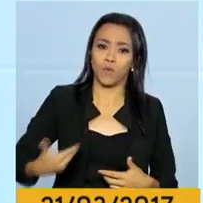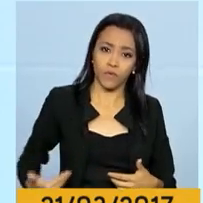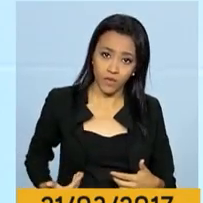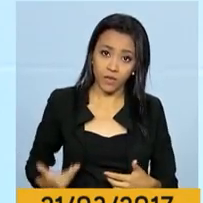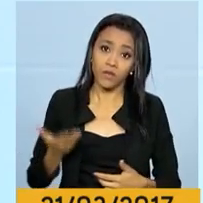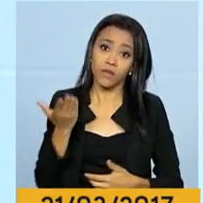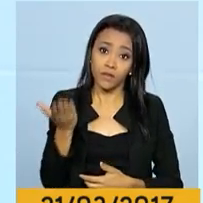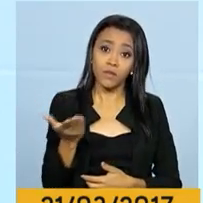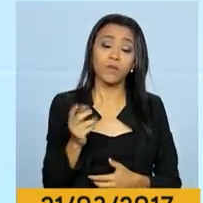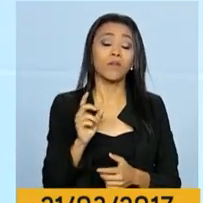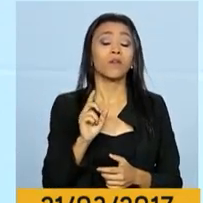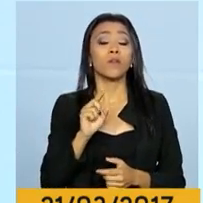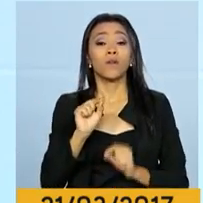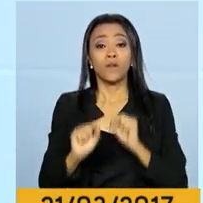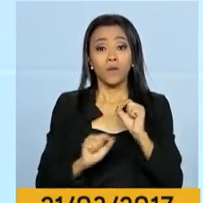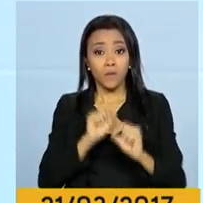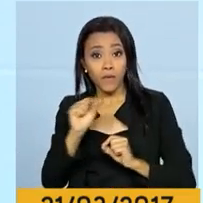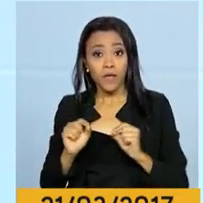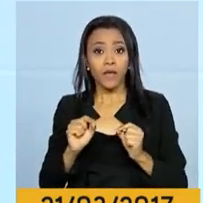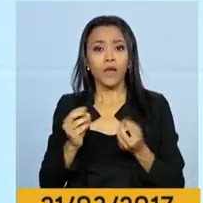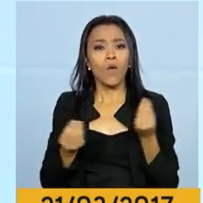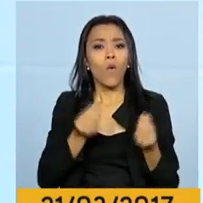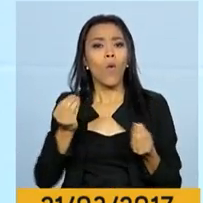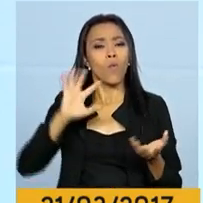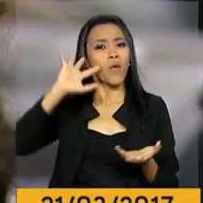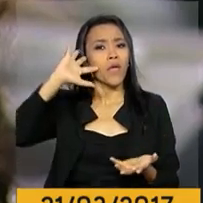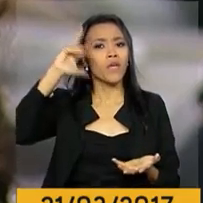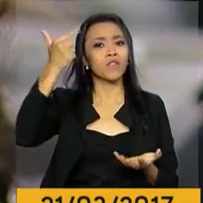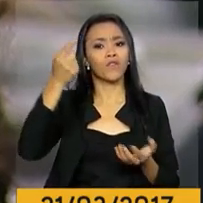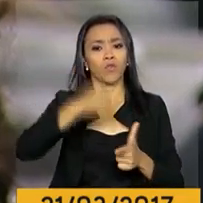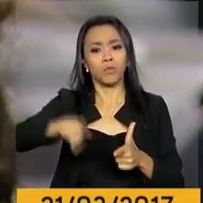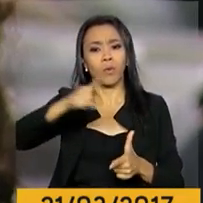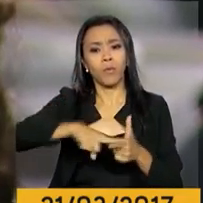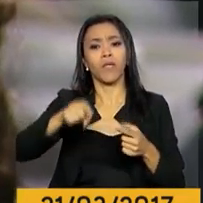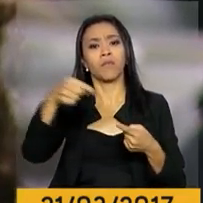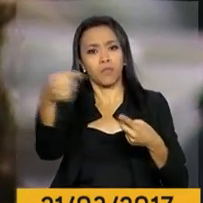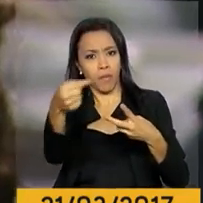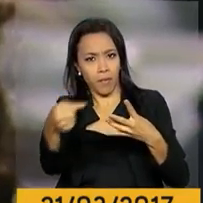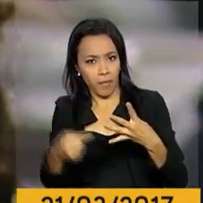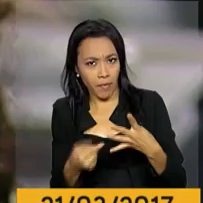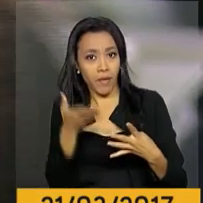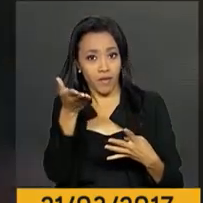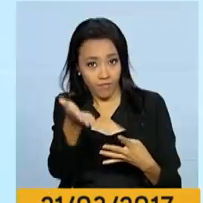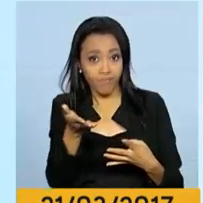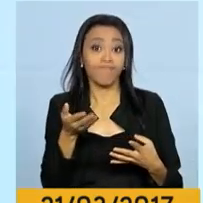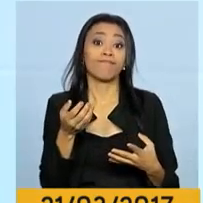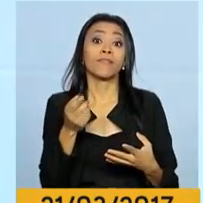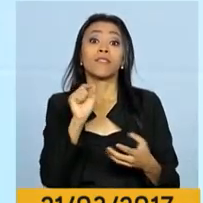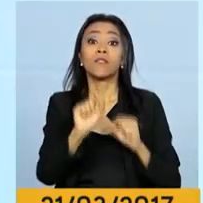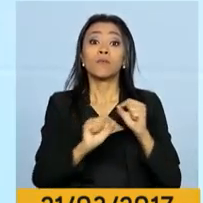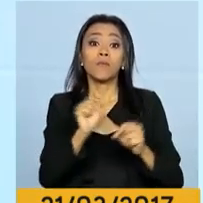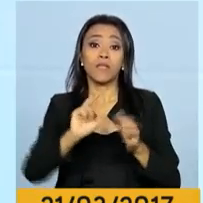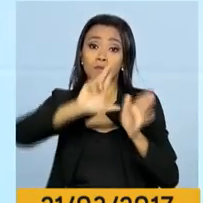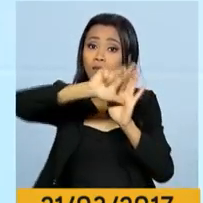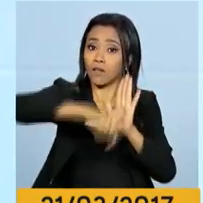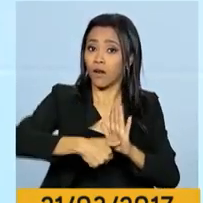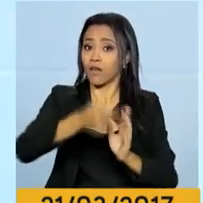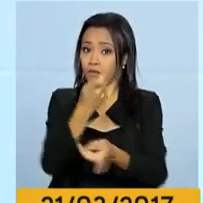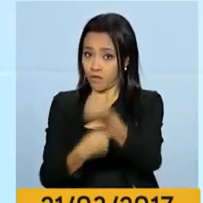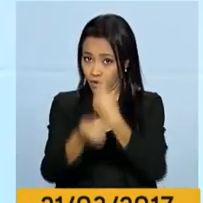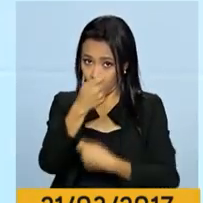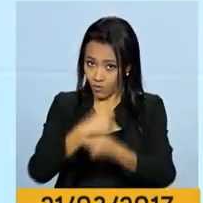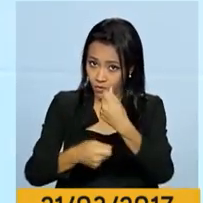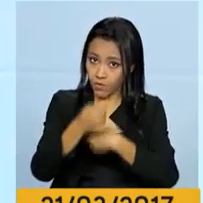relativos à busca da saída da recessão, da qual nós saímos, e também à busca do crescimento